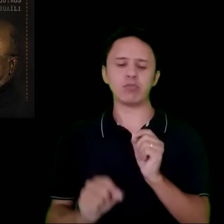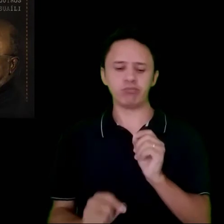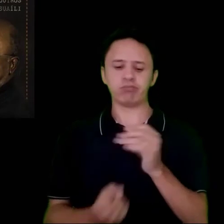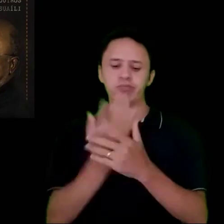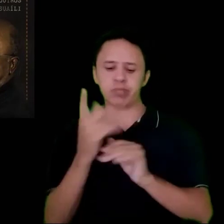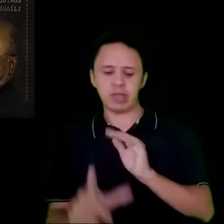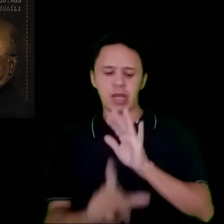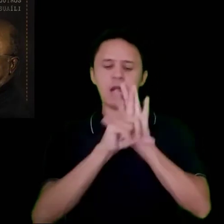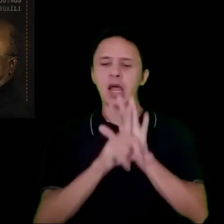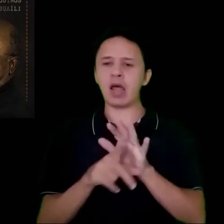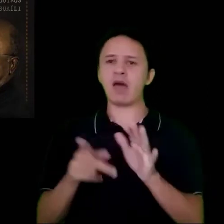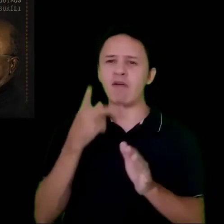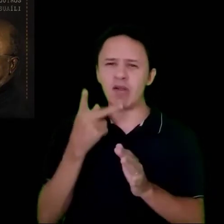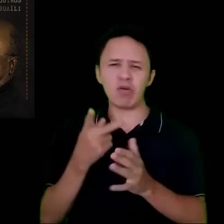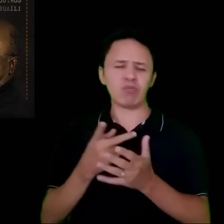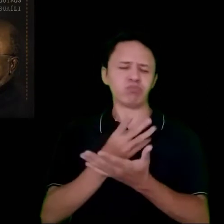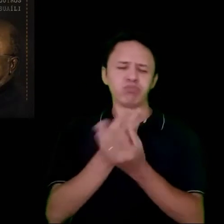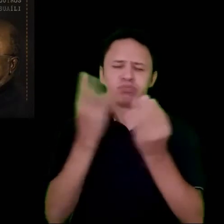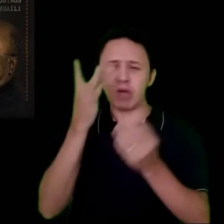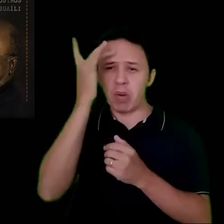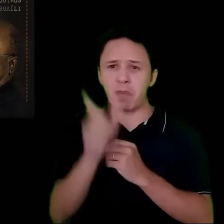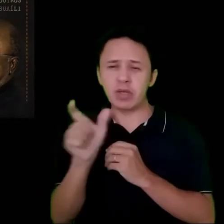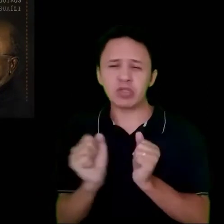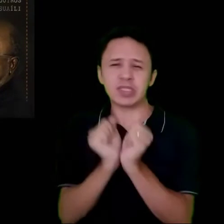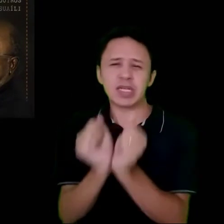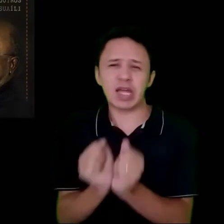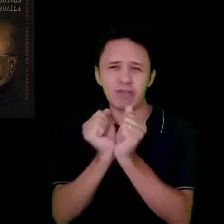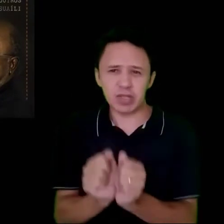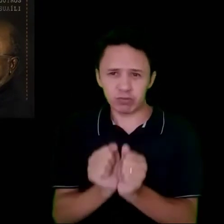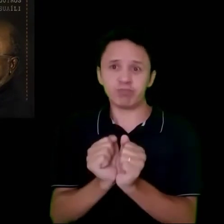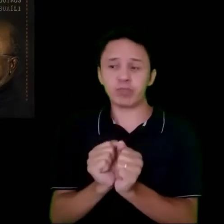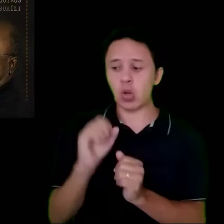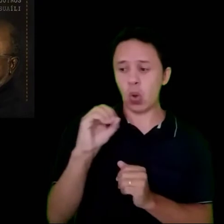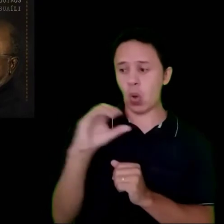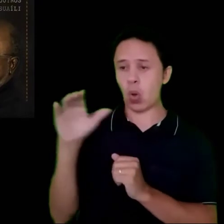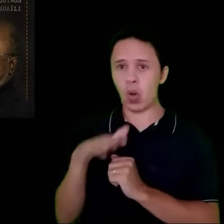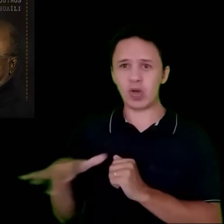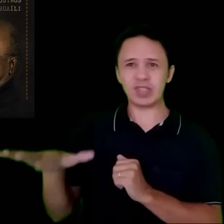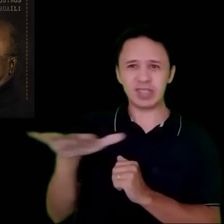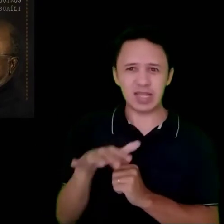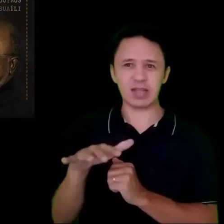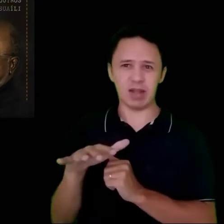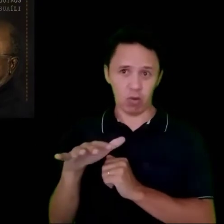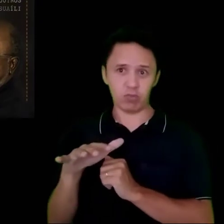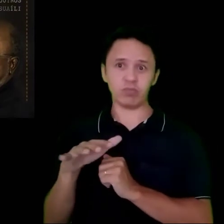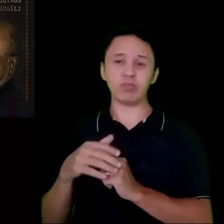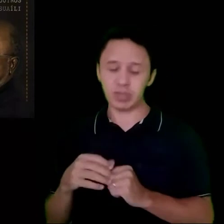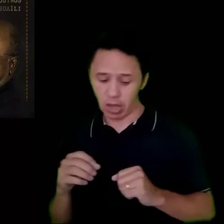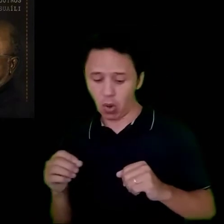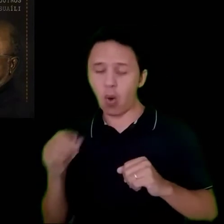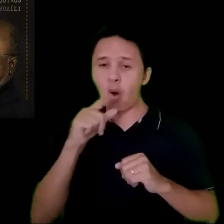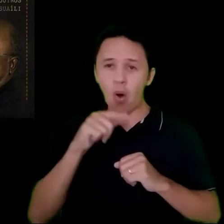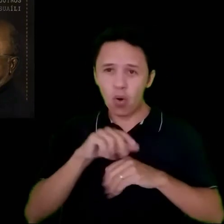africanos foram escravizados por reinos muçulmanos. Outros 4 milhões foram escravizados por ocidentais e árabes pelo Oceano Índico, e até